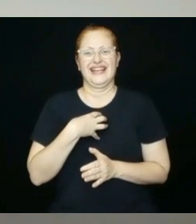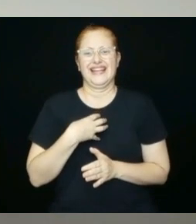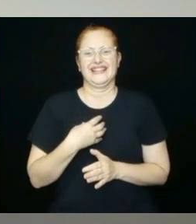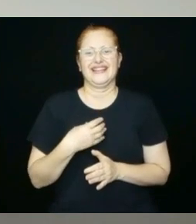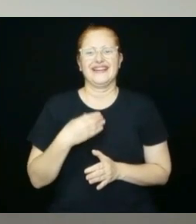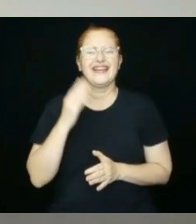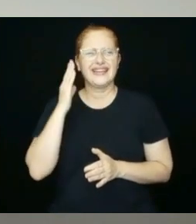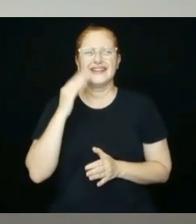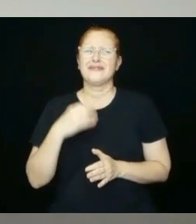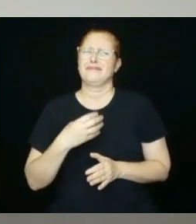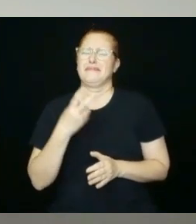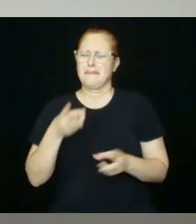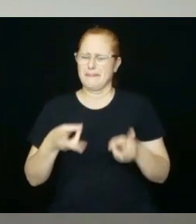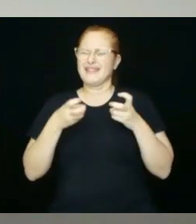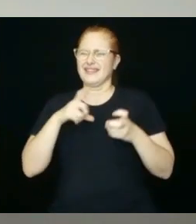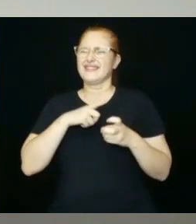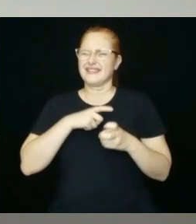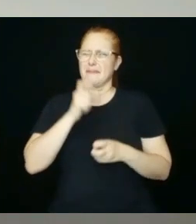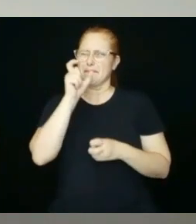virar porque eu sei que tem alguém ali.